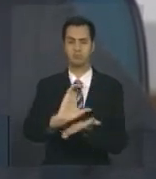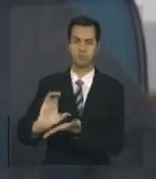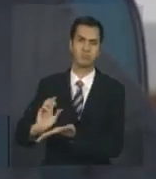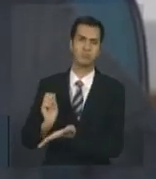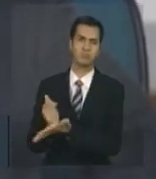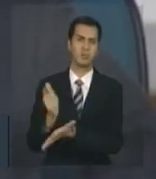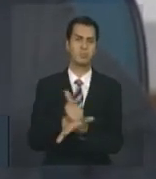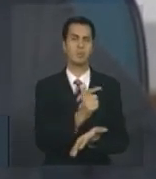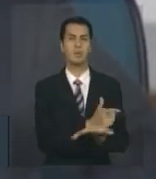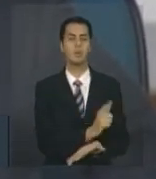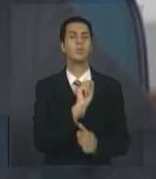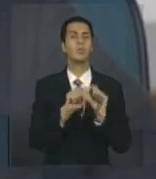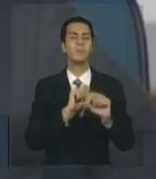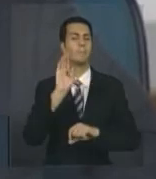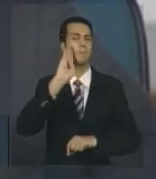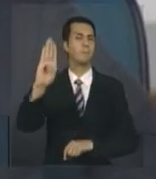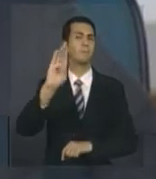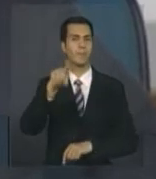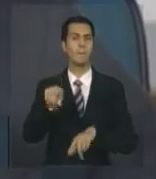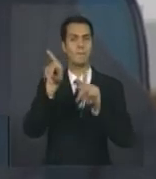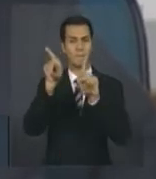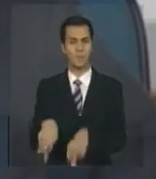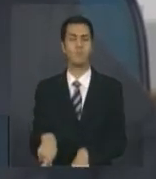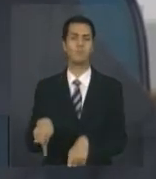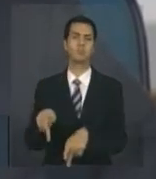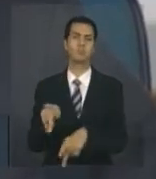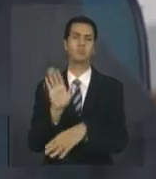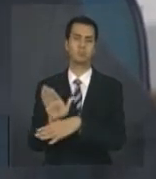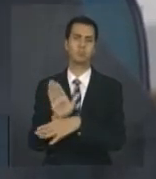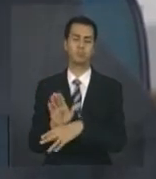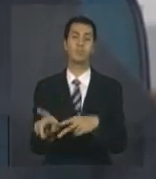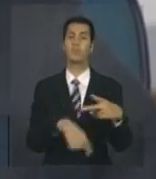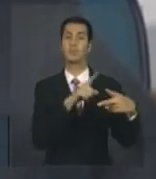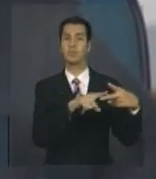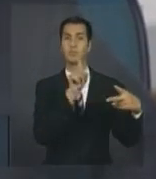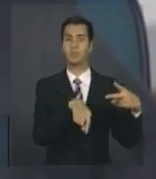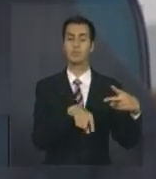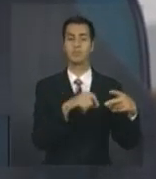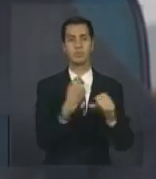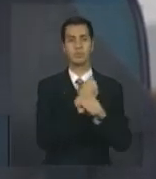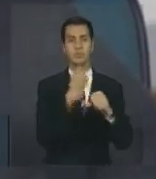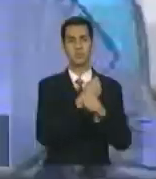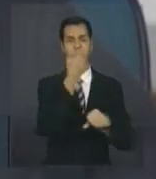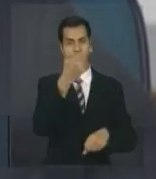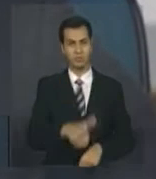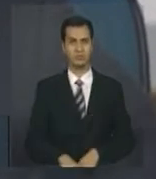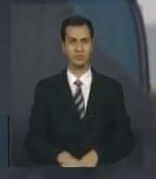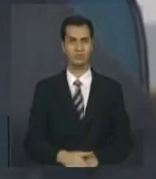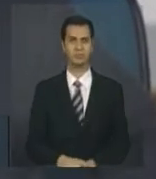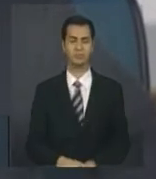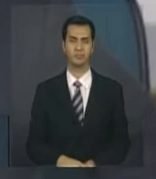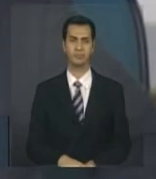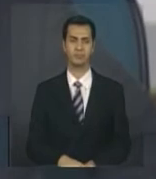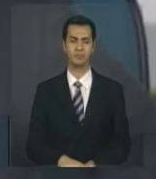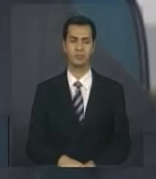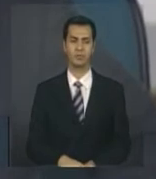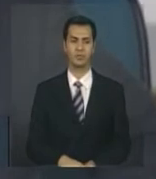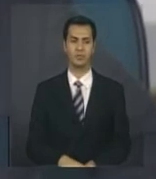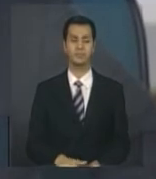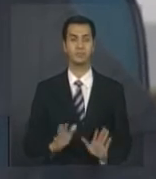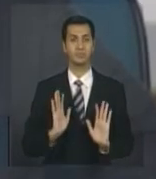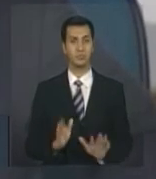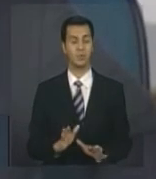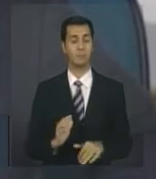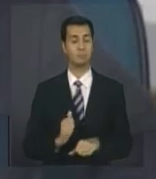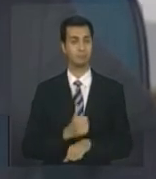à assistência à população e à reconstrução. Então, essas já foram alvos de